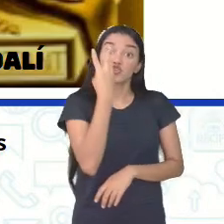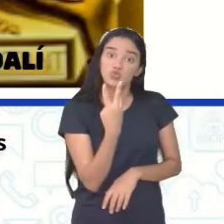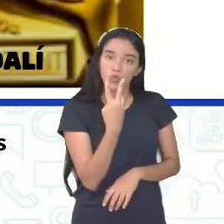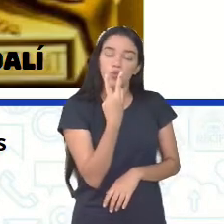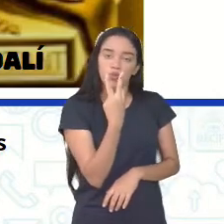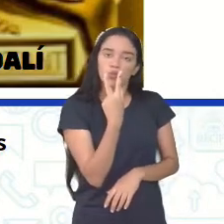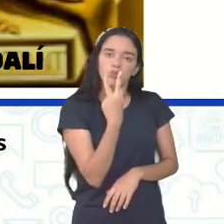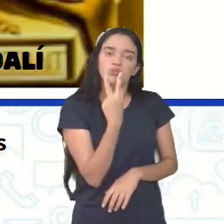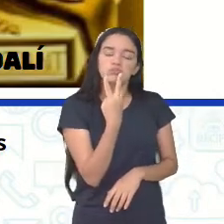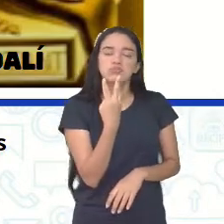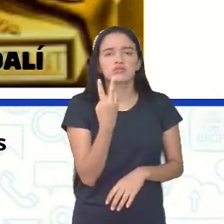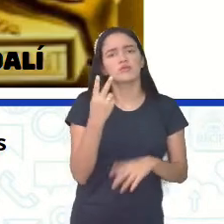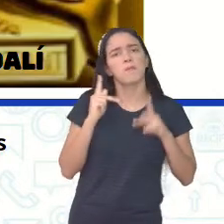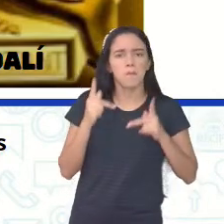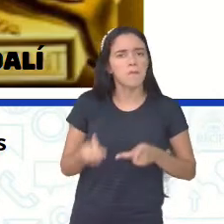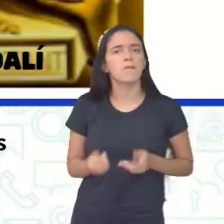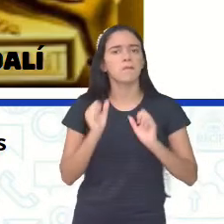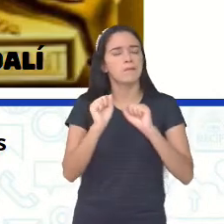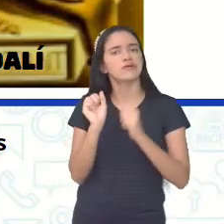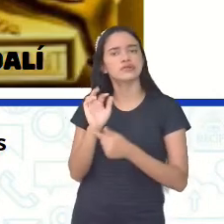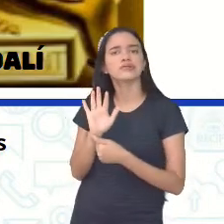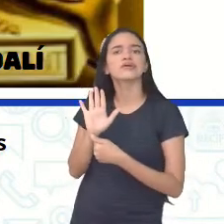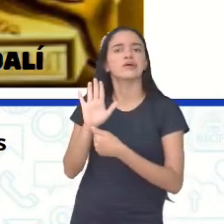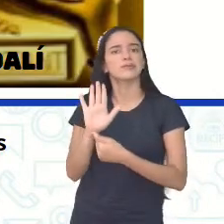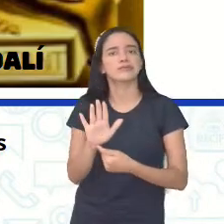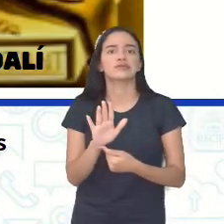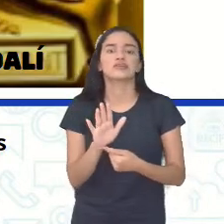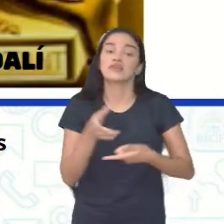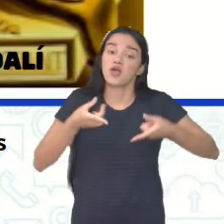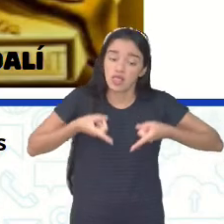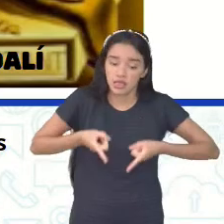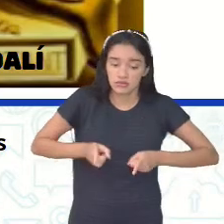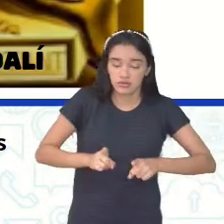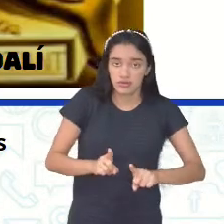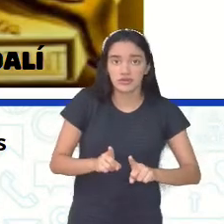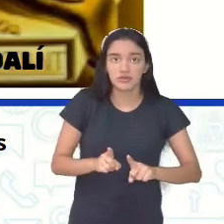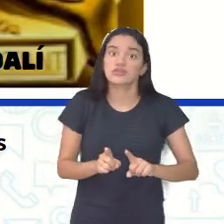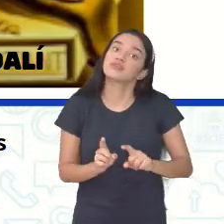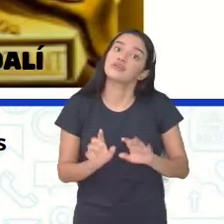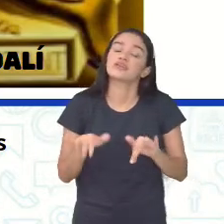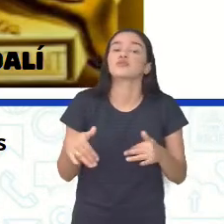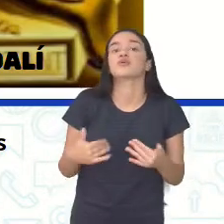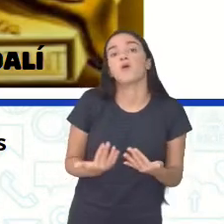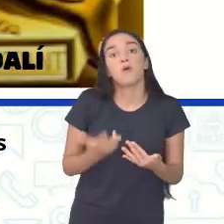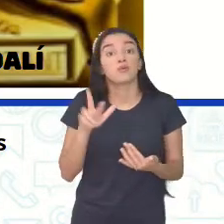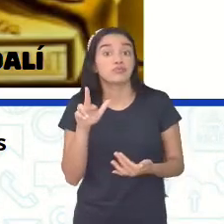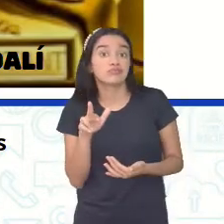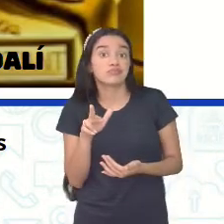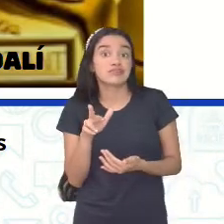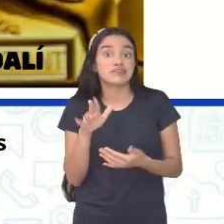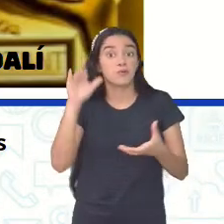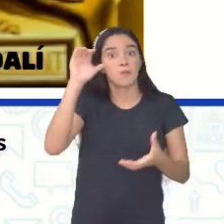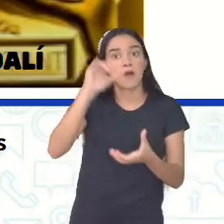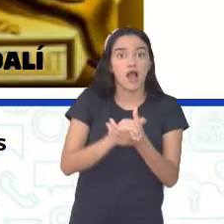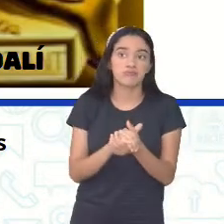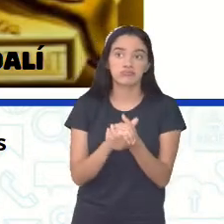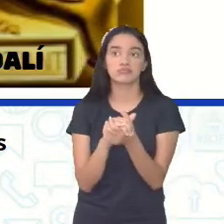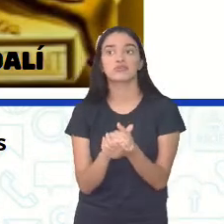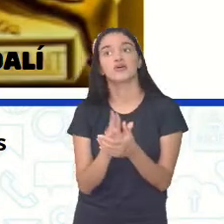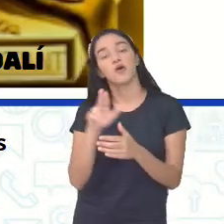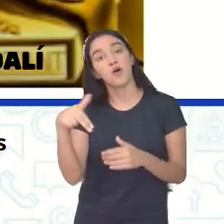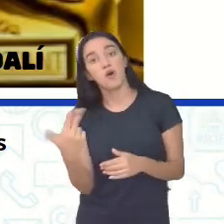surgimento do capitalismo, o surgimento de uma nova classe social, a burguesia. Que é né? importantíssimo. Em